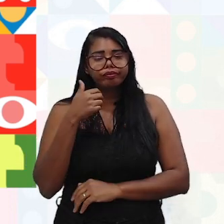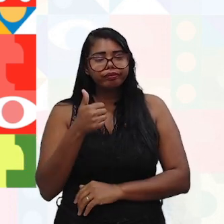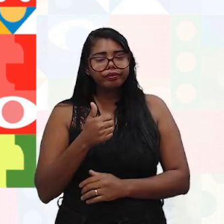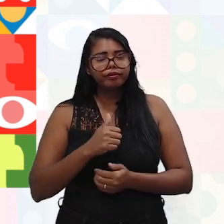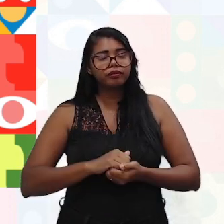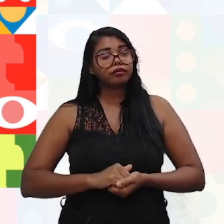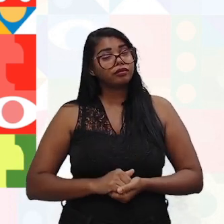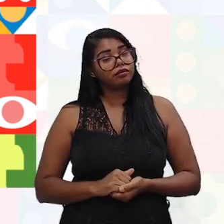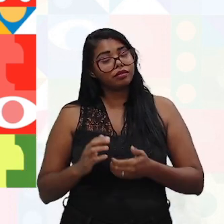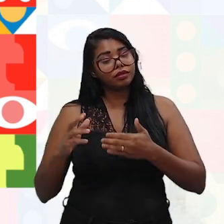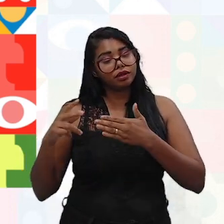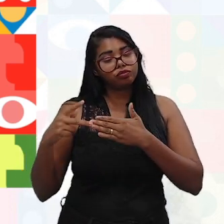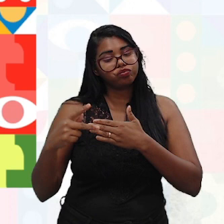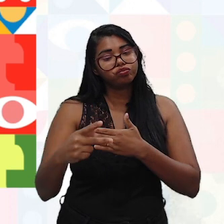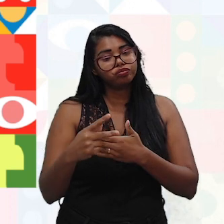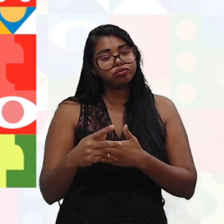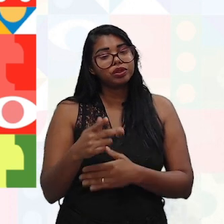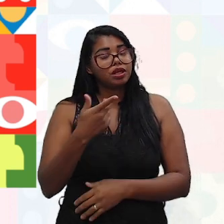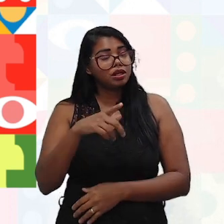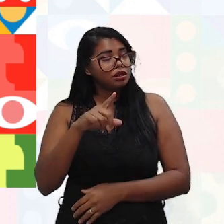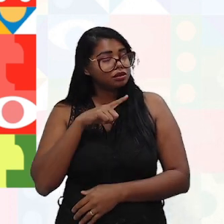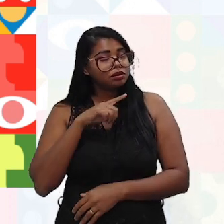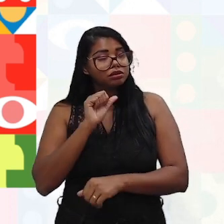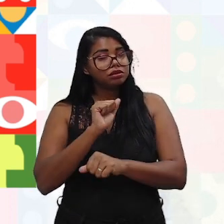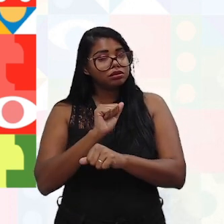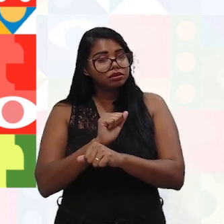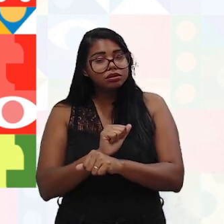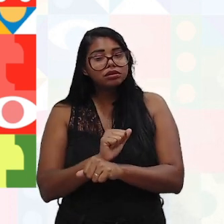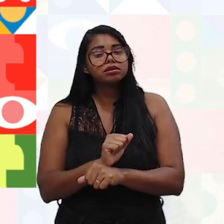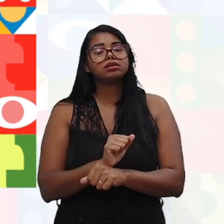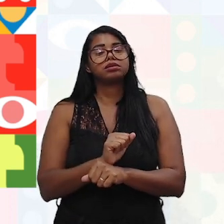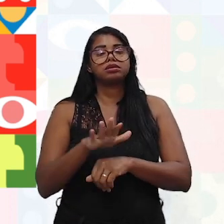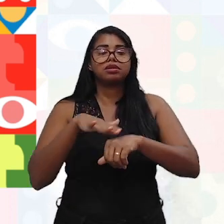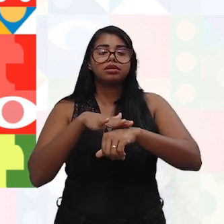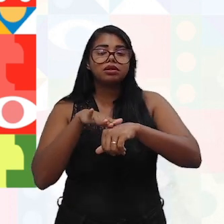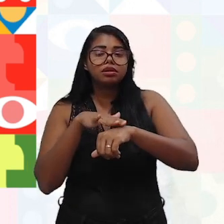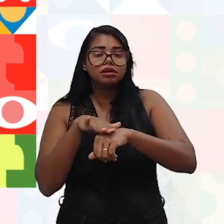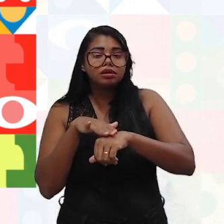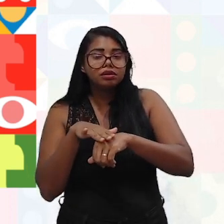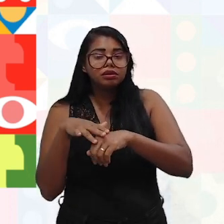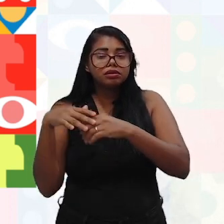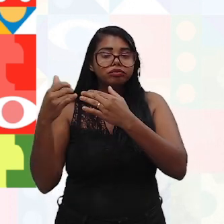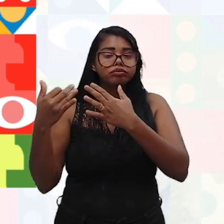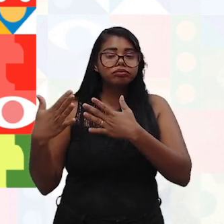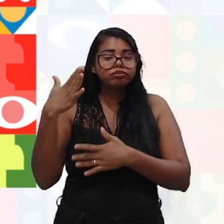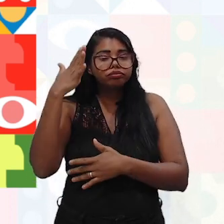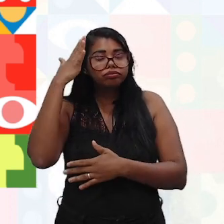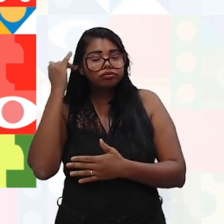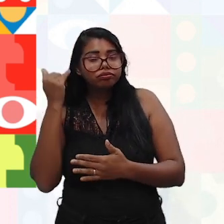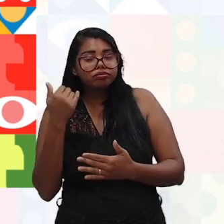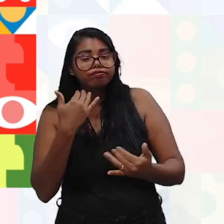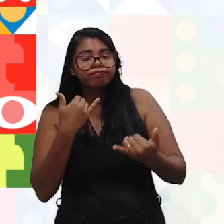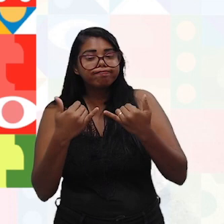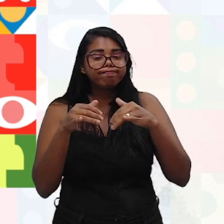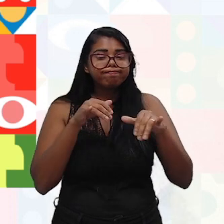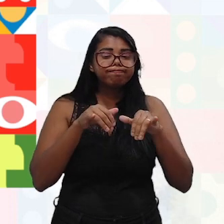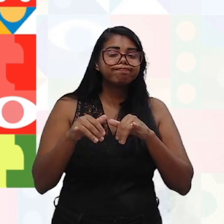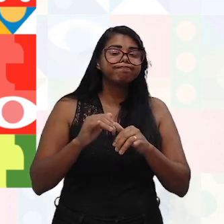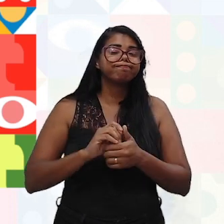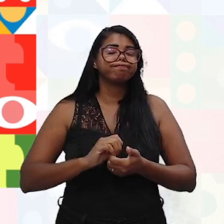ali meio caminho andado. Caso não tenha, a gente começa ali uma conversa devagarzinho, com cuidado,